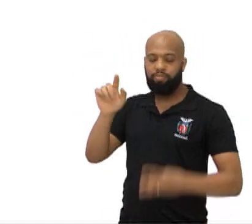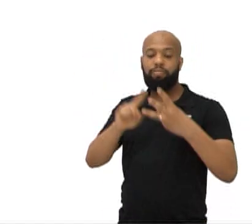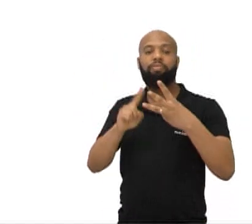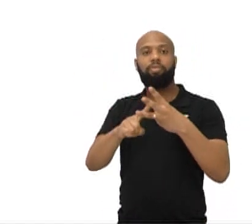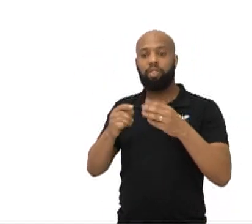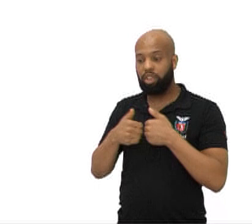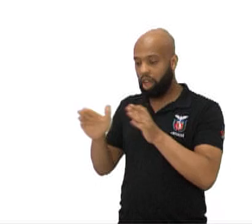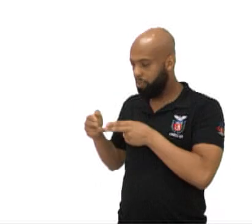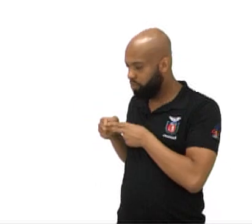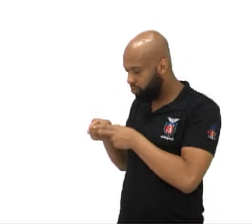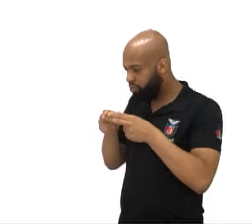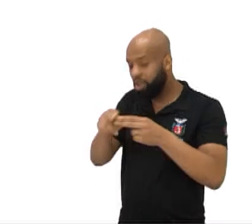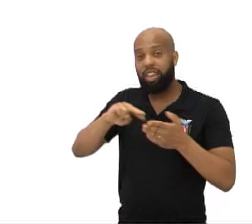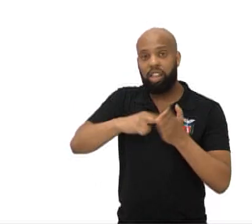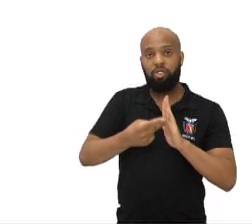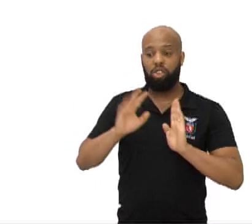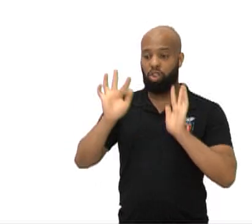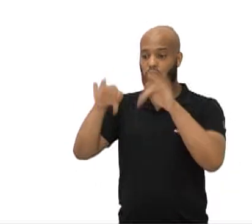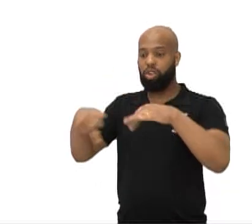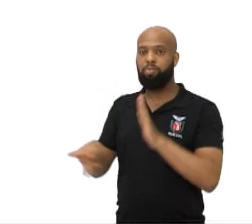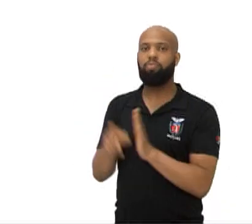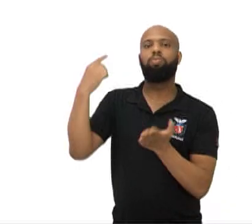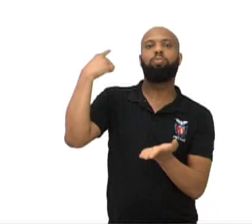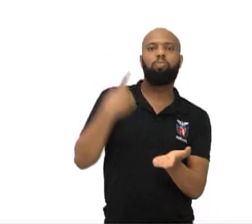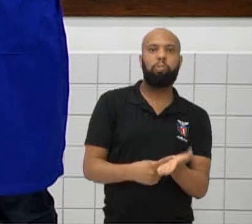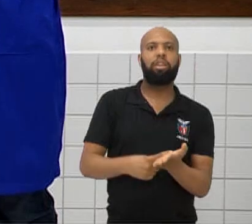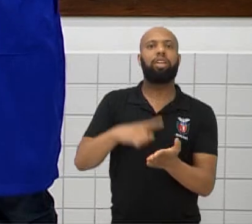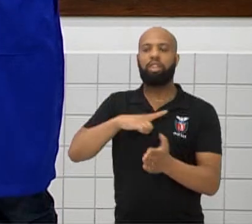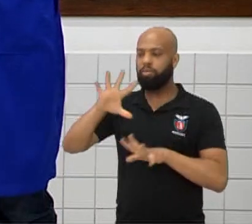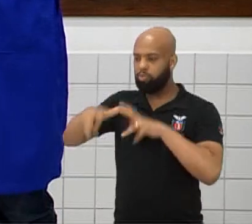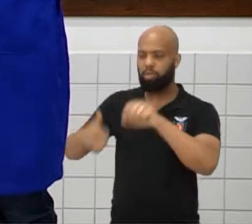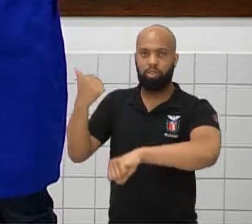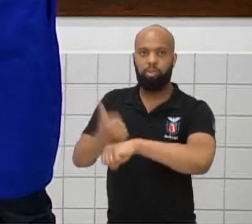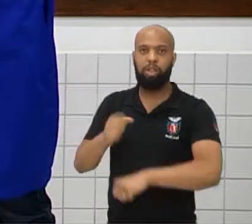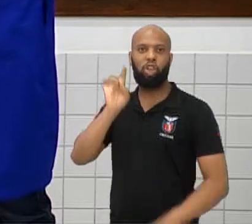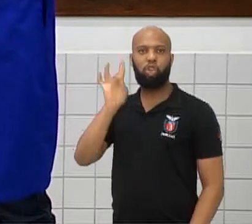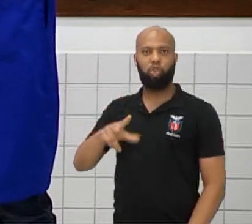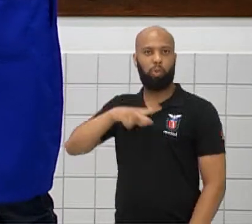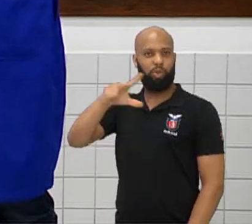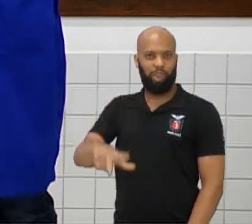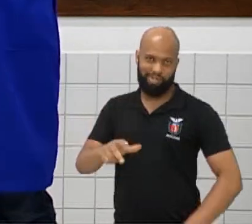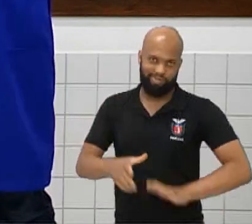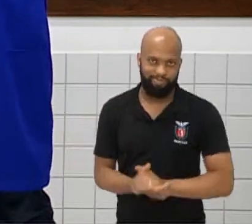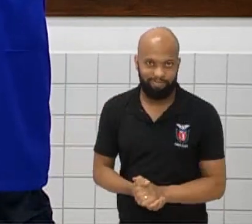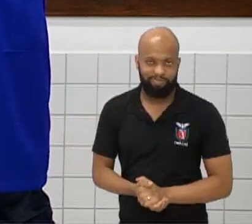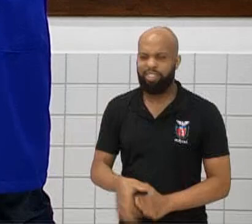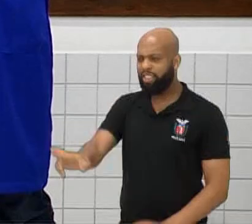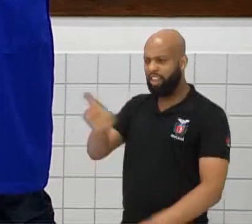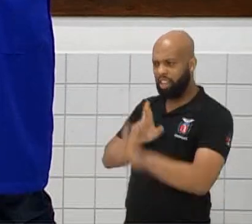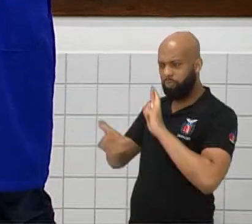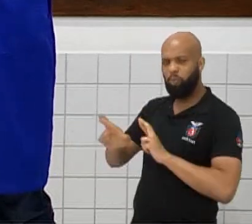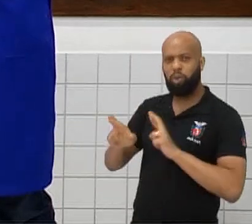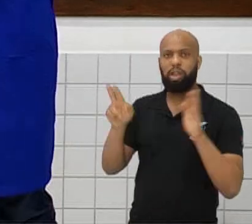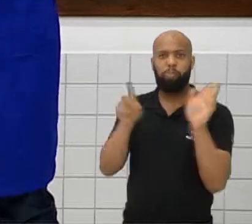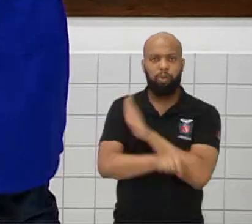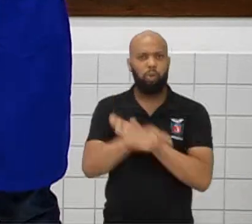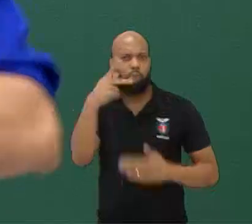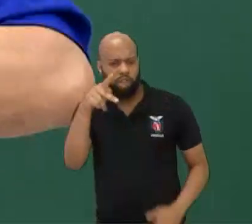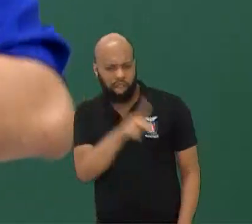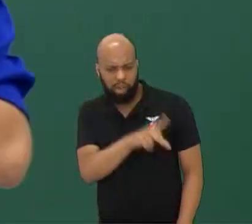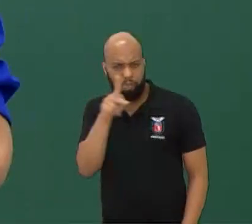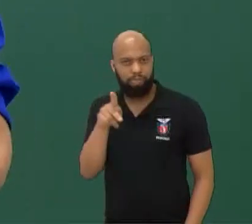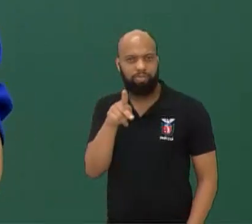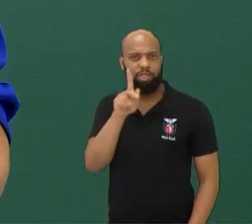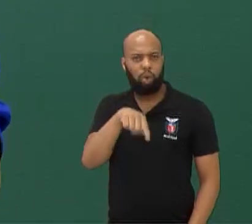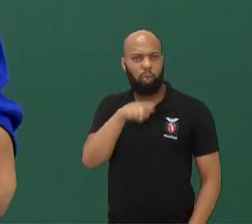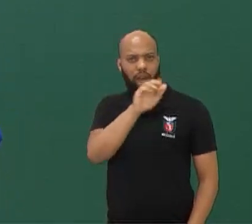dos portos significou o fim do pacto colonial. Vai respondendo aí pra gente. Pegou o teu aplicativo? Corre lá. Eu